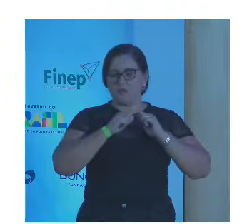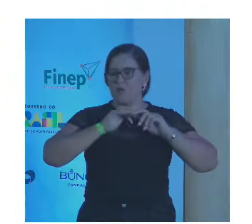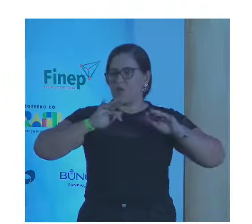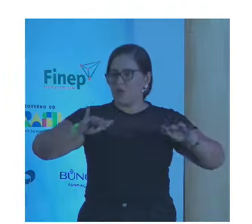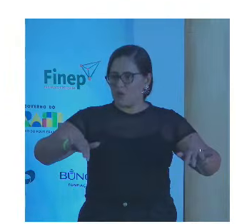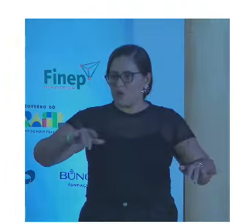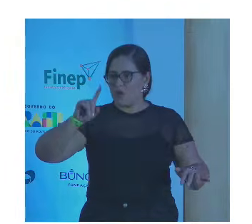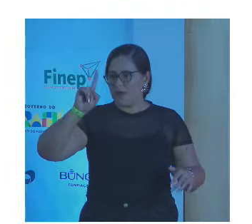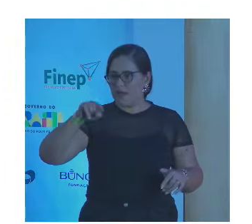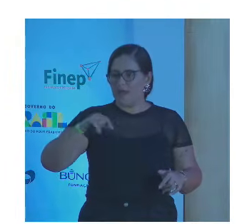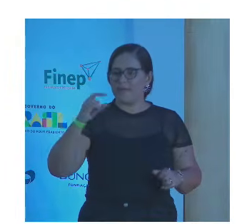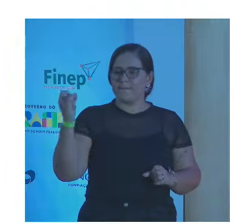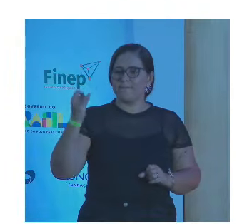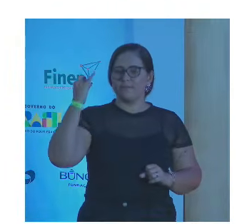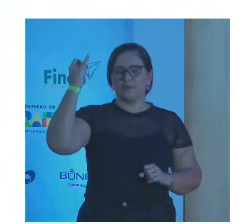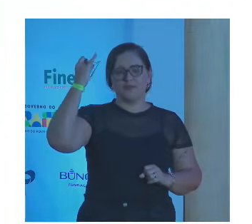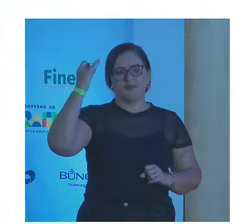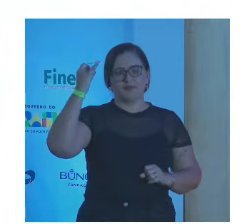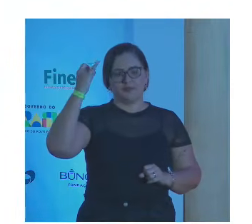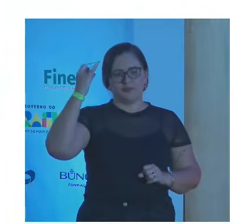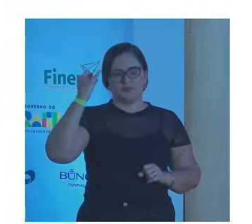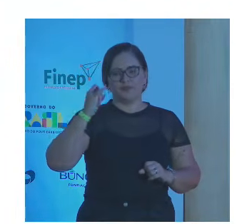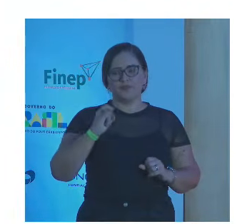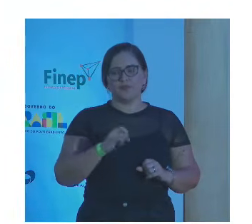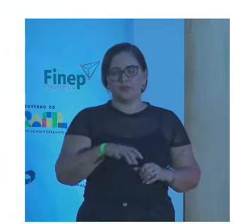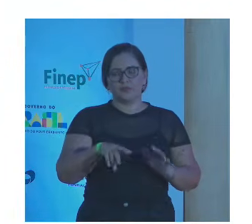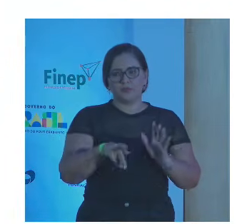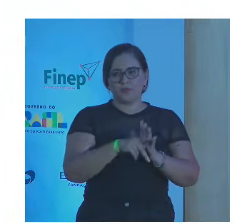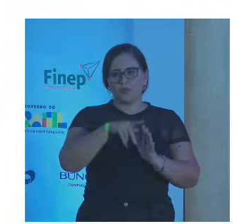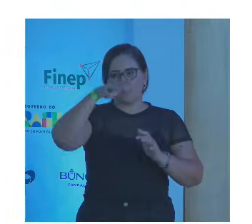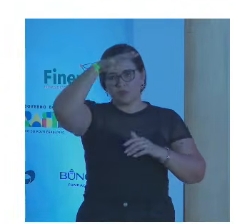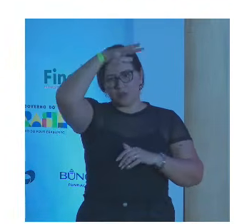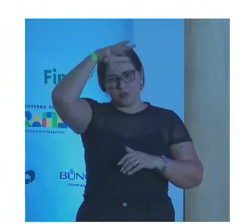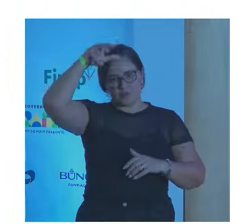né, que é uma coisa já importante na bacia amazônica.